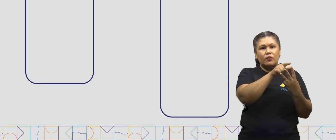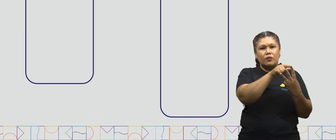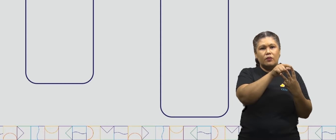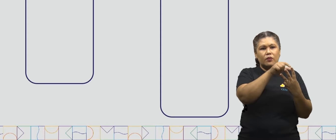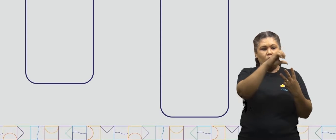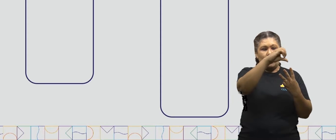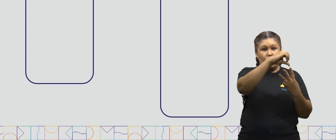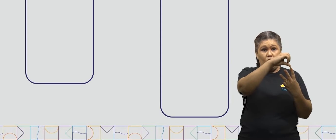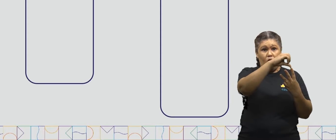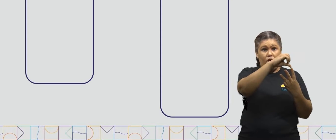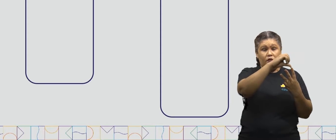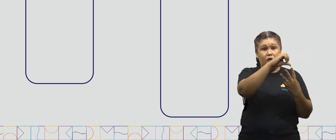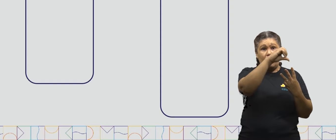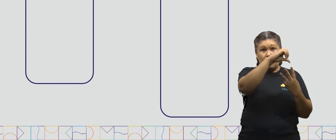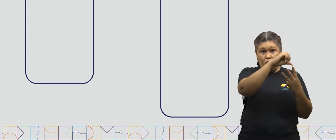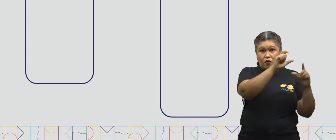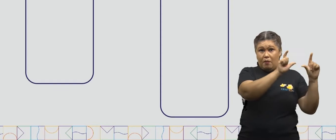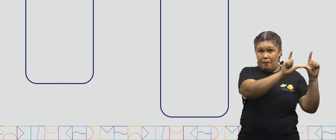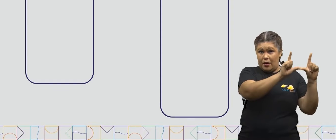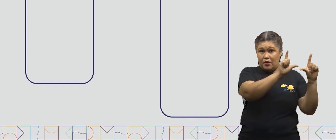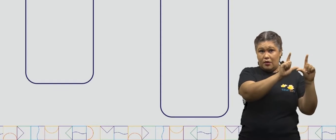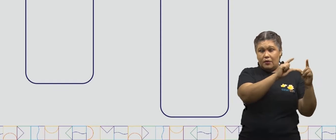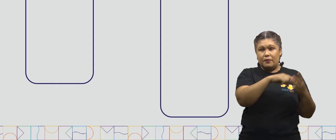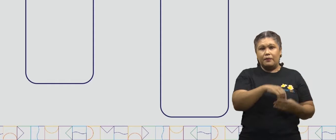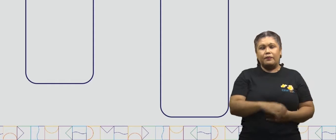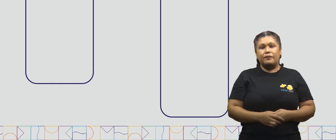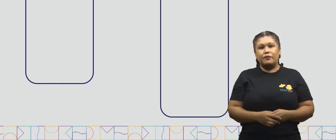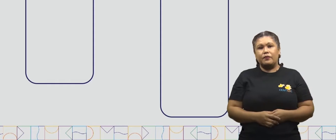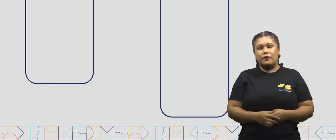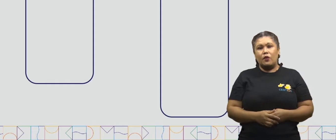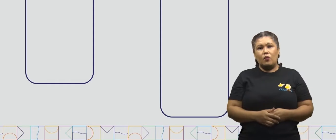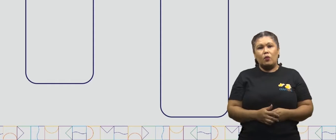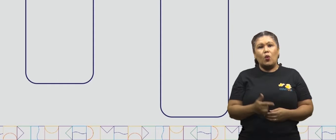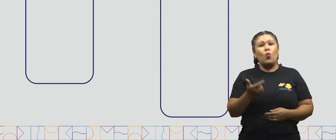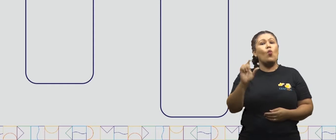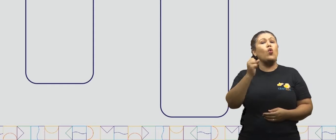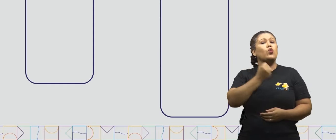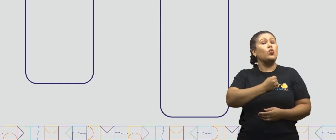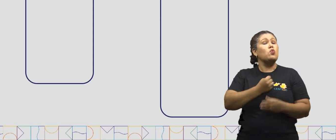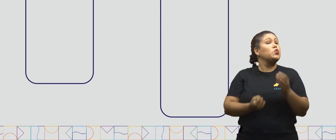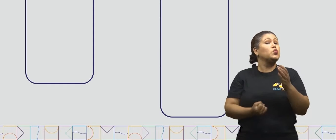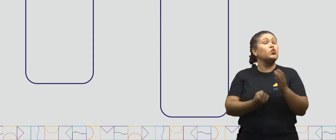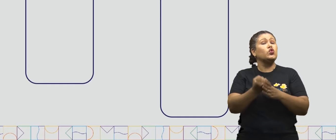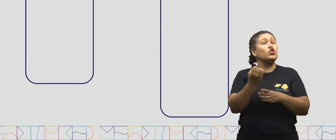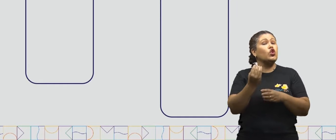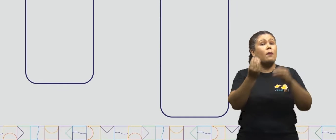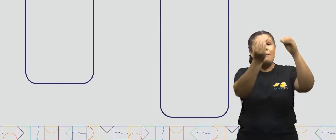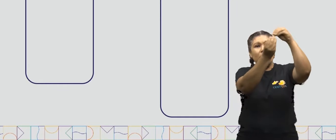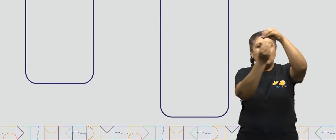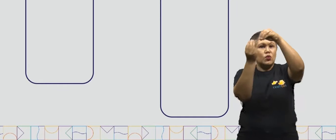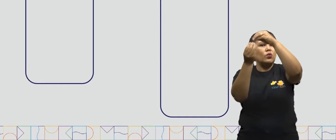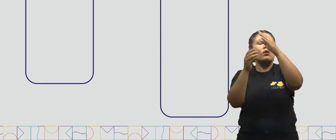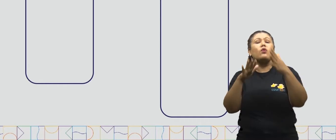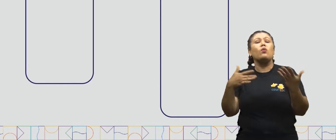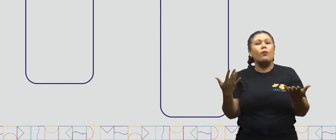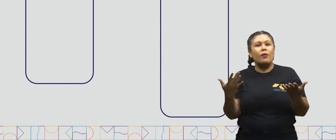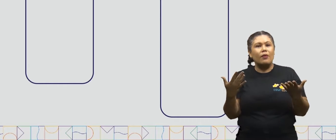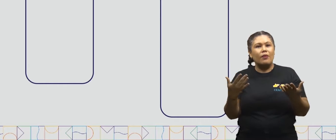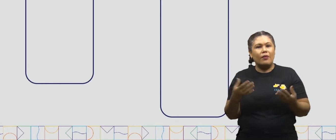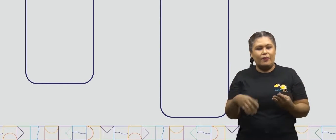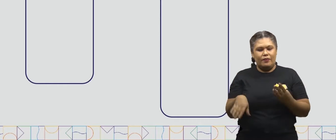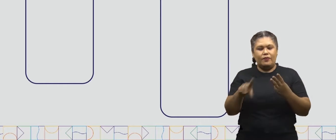vamos utilizar 9 placas. Outra combinação que podemos fazer é o